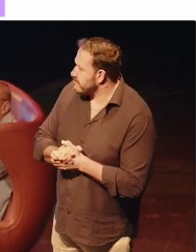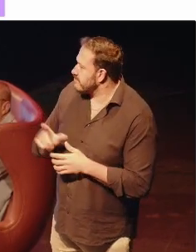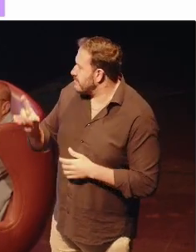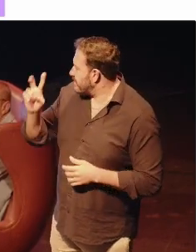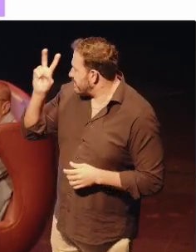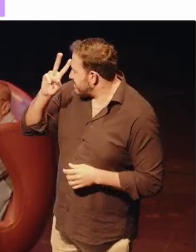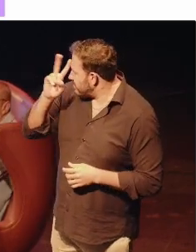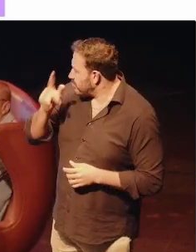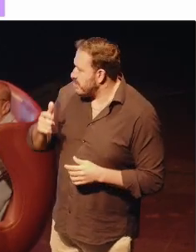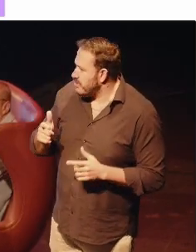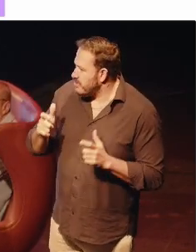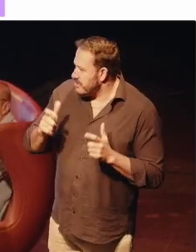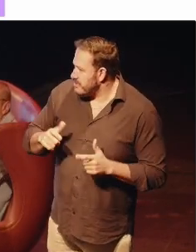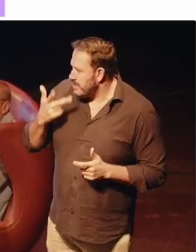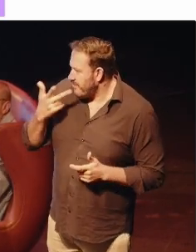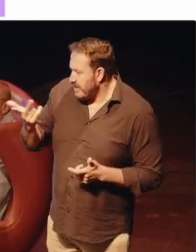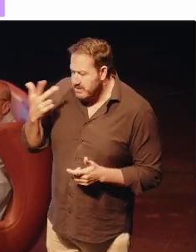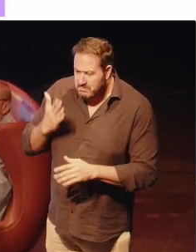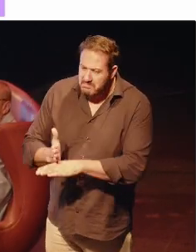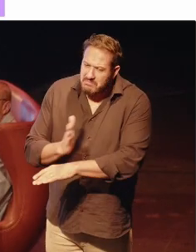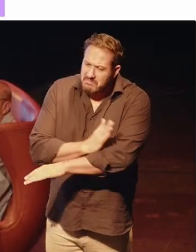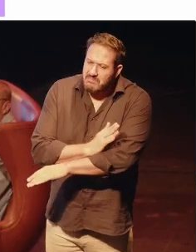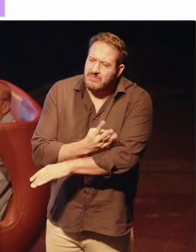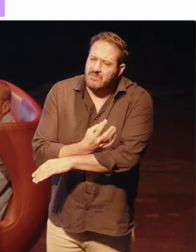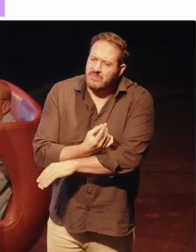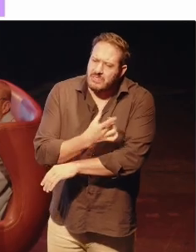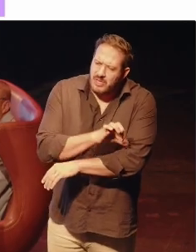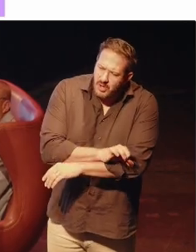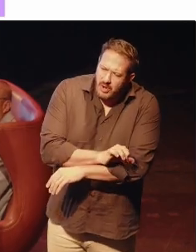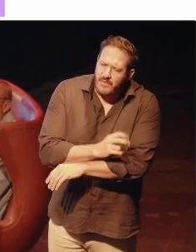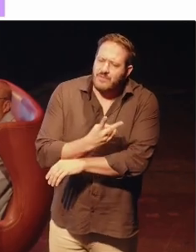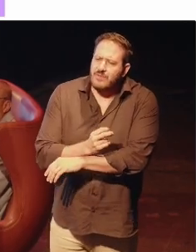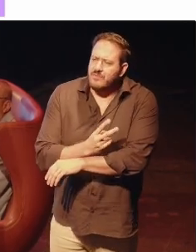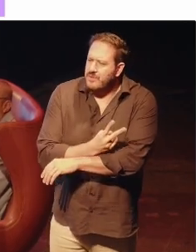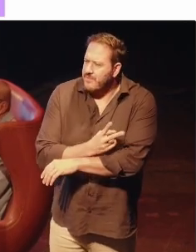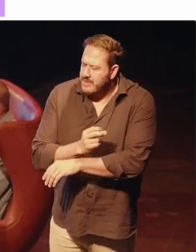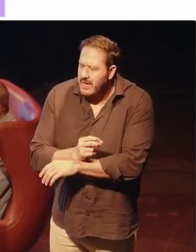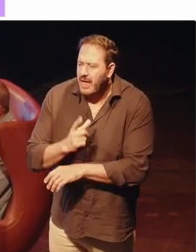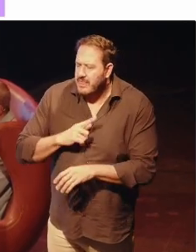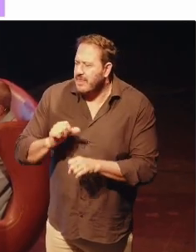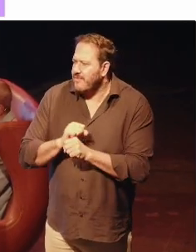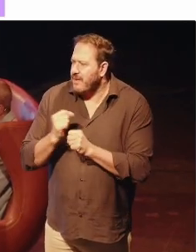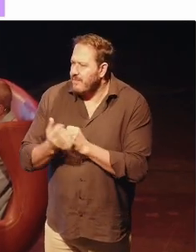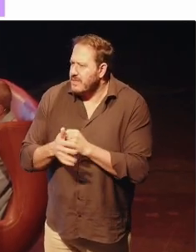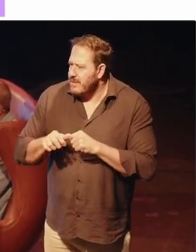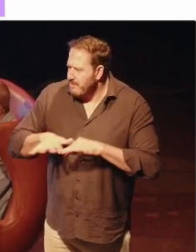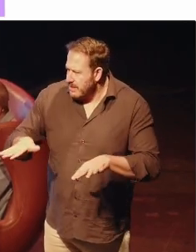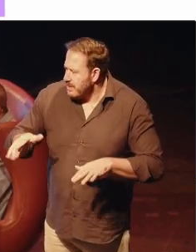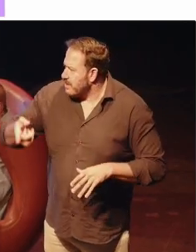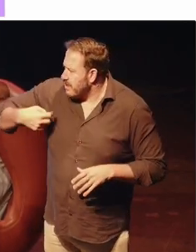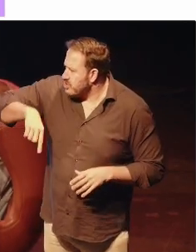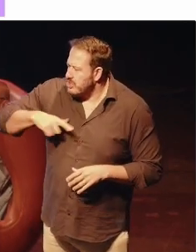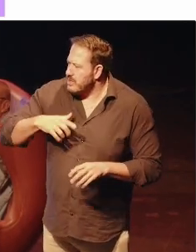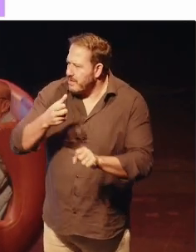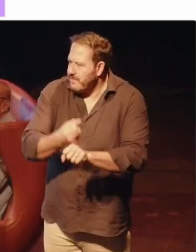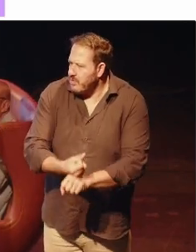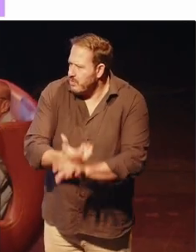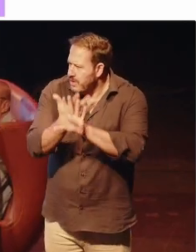estava em 2019 é fácil, né? 2019, 2020, 2000... Não, teve a pandemia que a gente estava online,